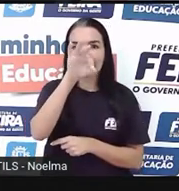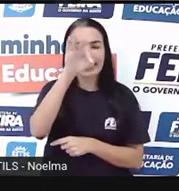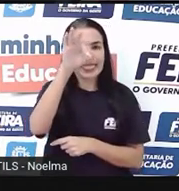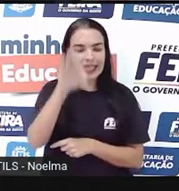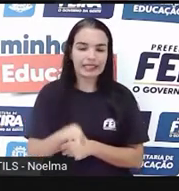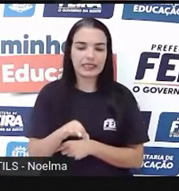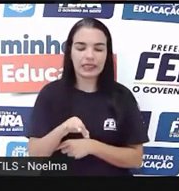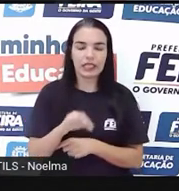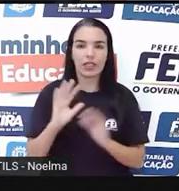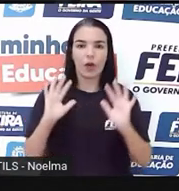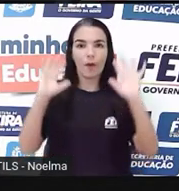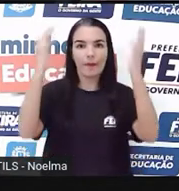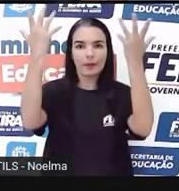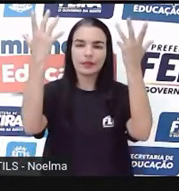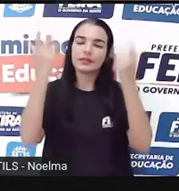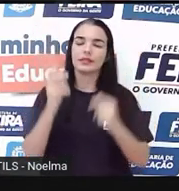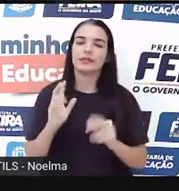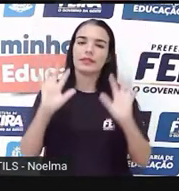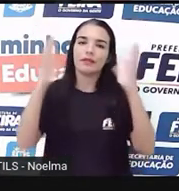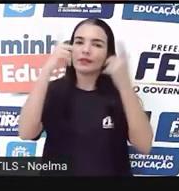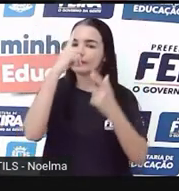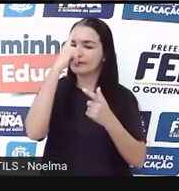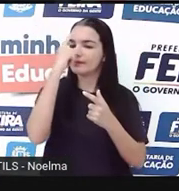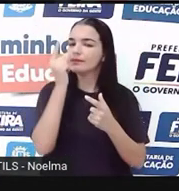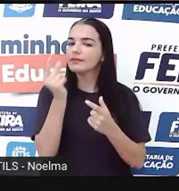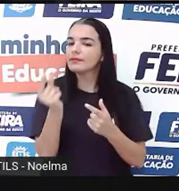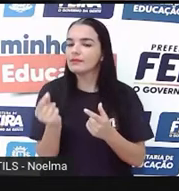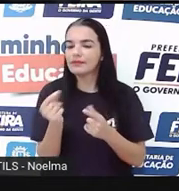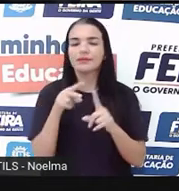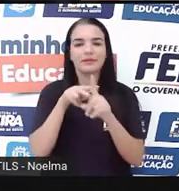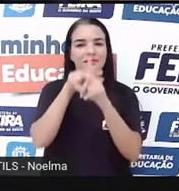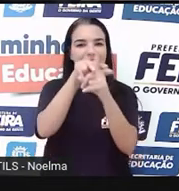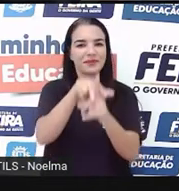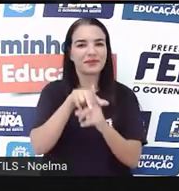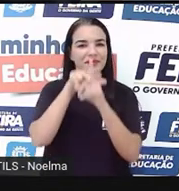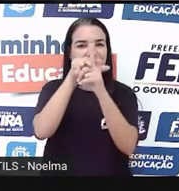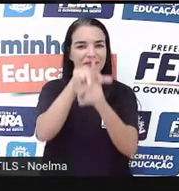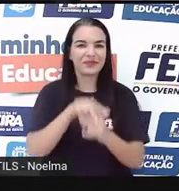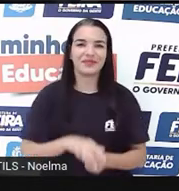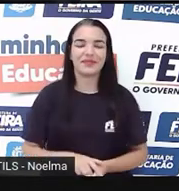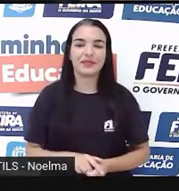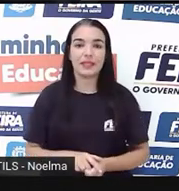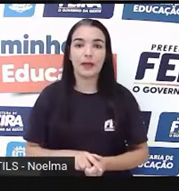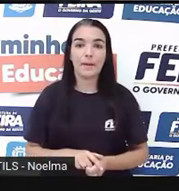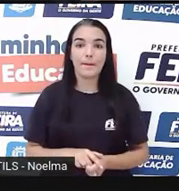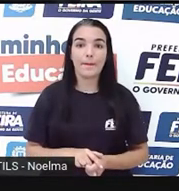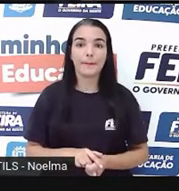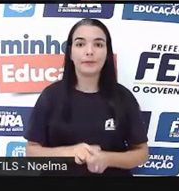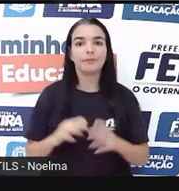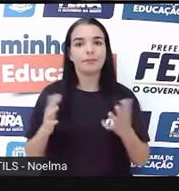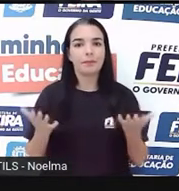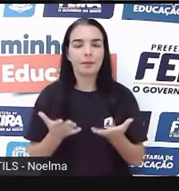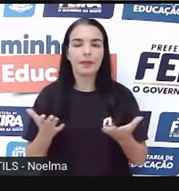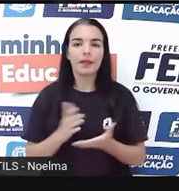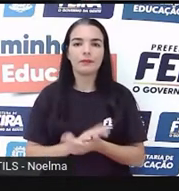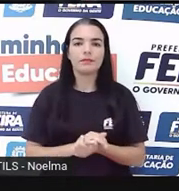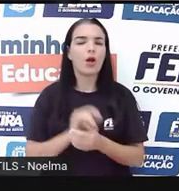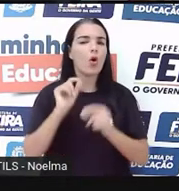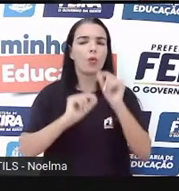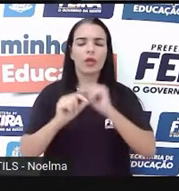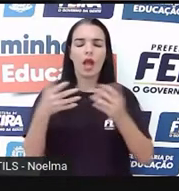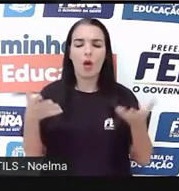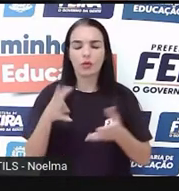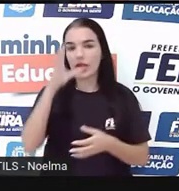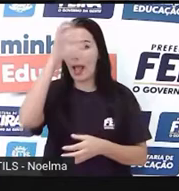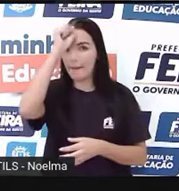para a comemoração do Halloween. Let's go! So, what are you going to learn today? Né? O que é que nós